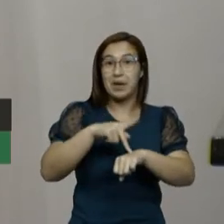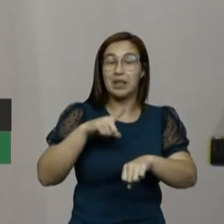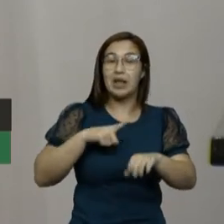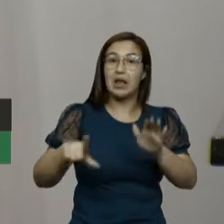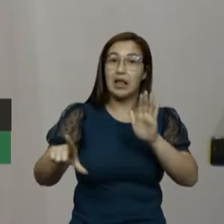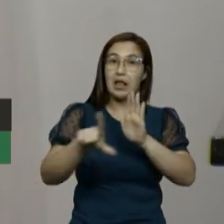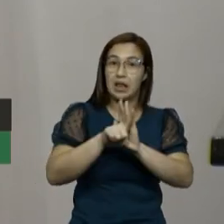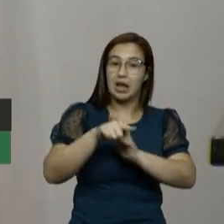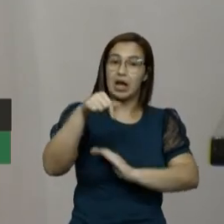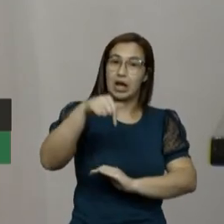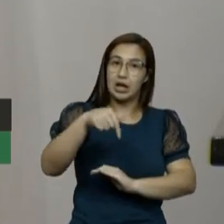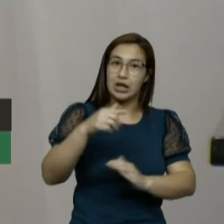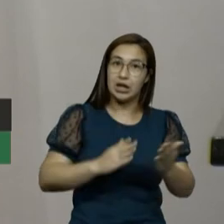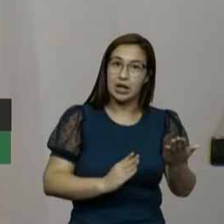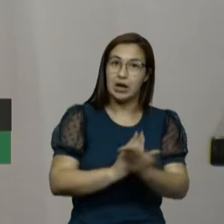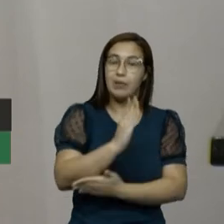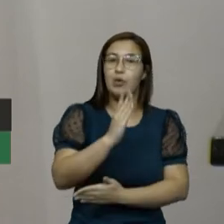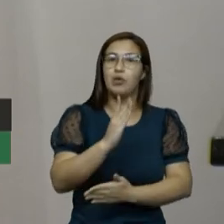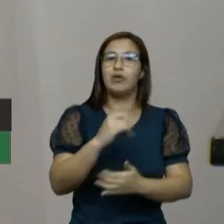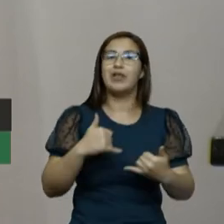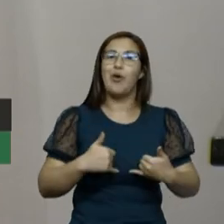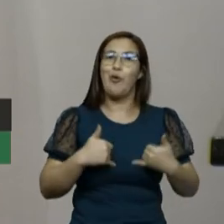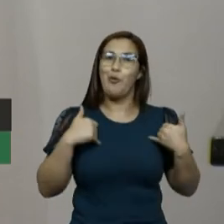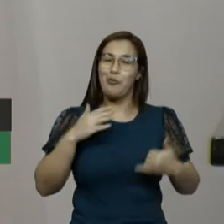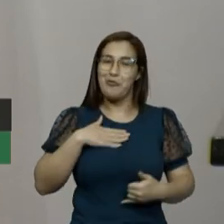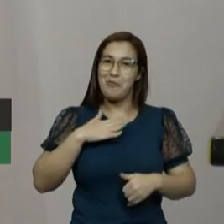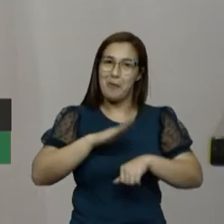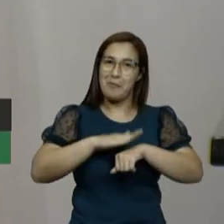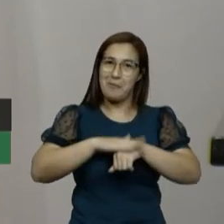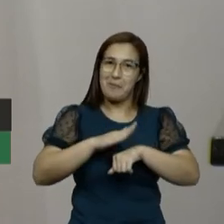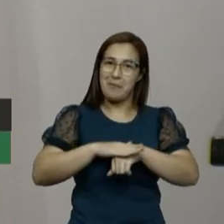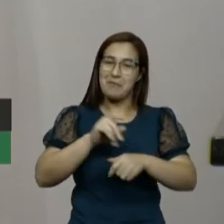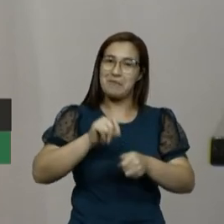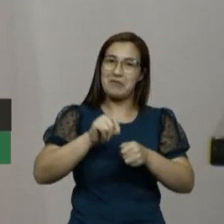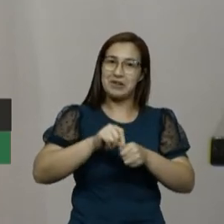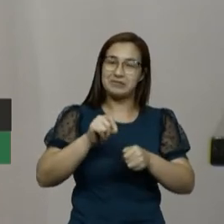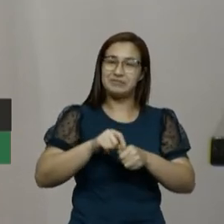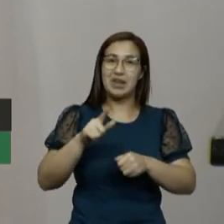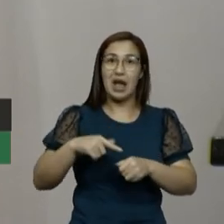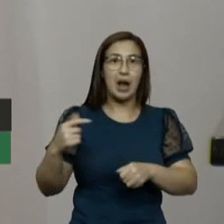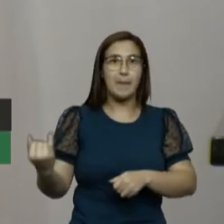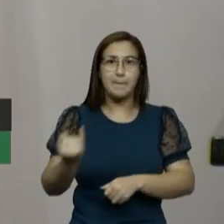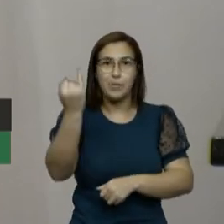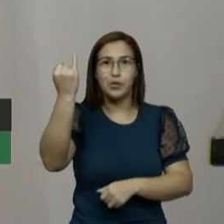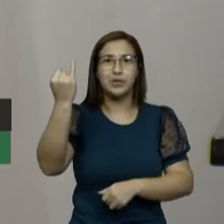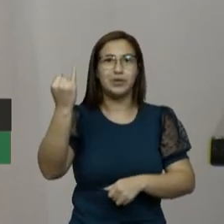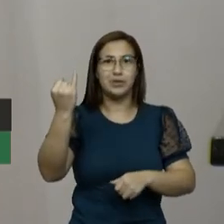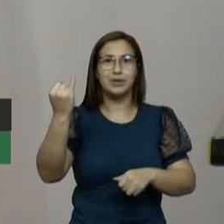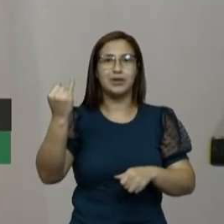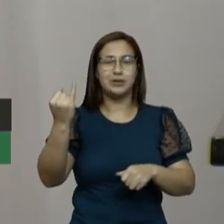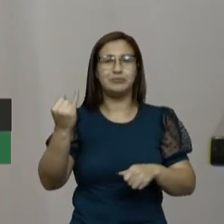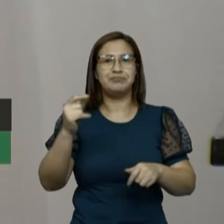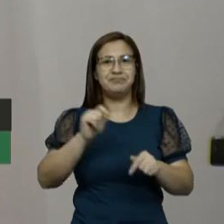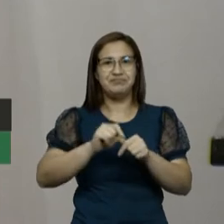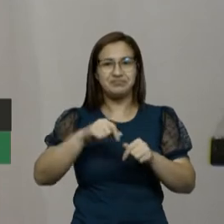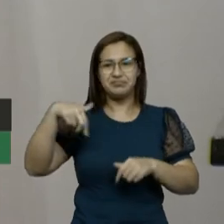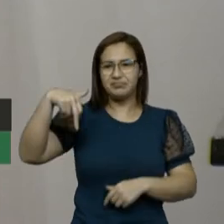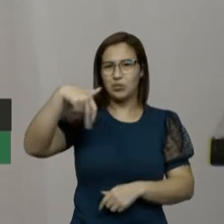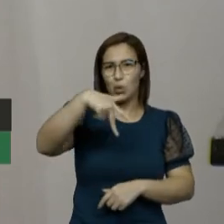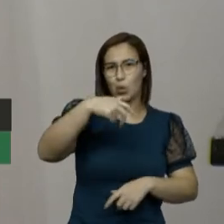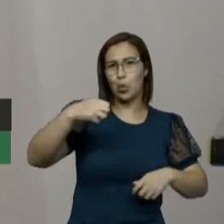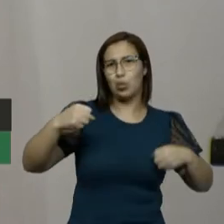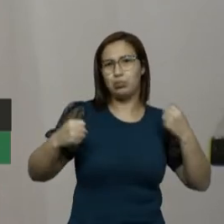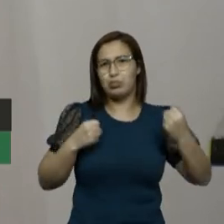esse parlamento, uma lei com muito orgulho de minha autoria, tornando essencial a atividade física e o exercício físico e seus locais de prática em Santa